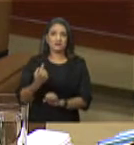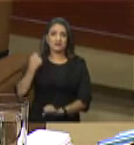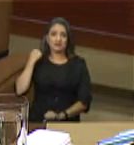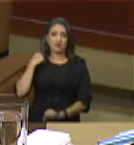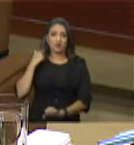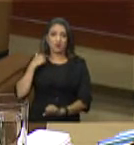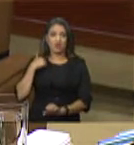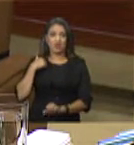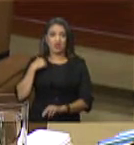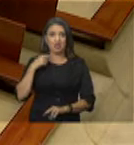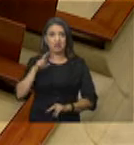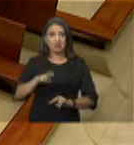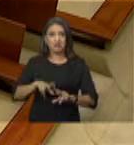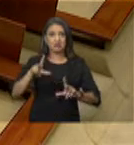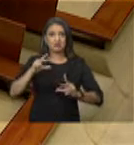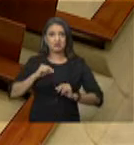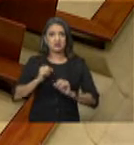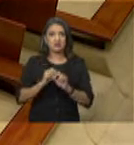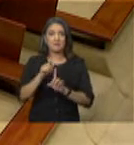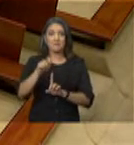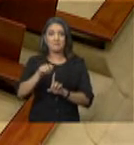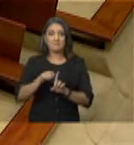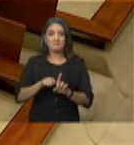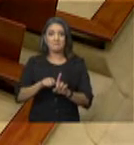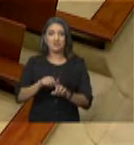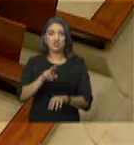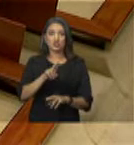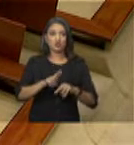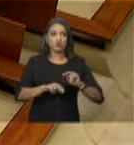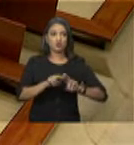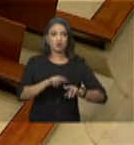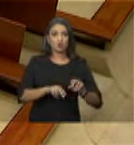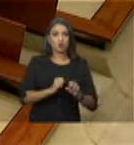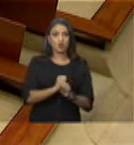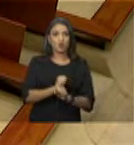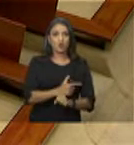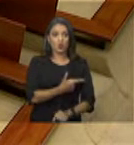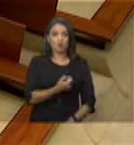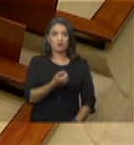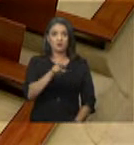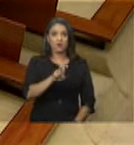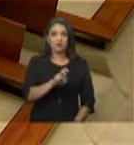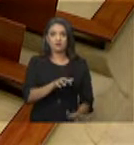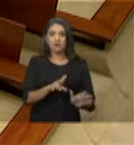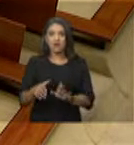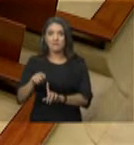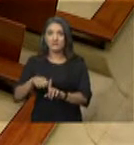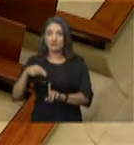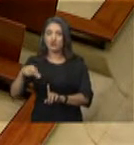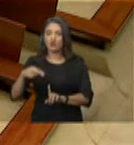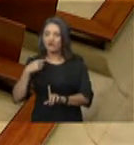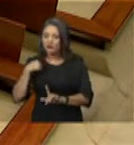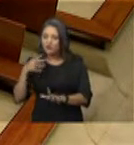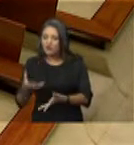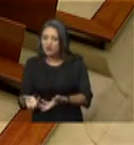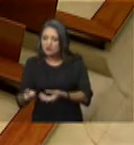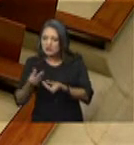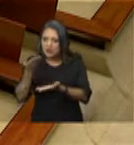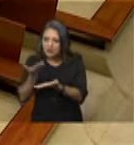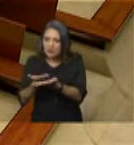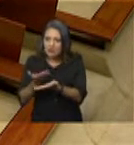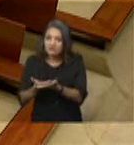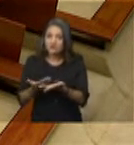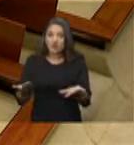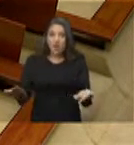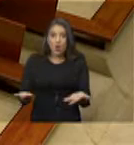2015 em novembro de 2015 apreciar a matéria e somente hoje 22